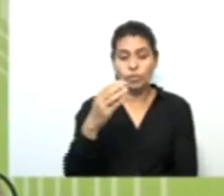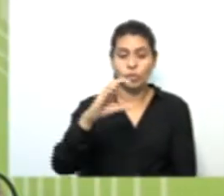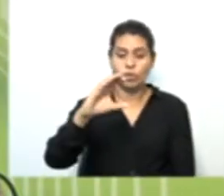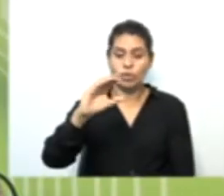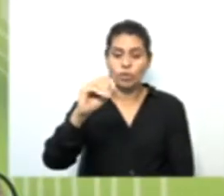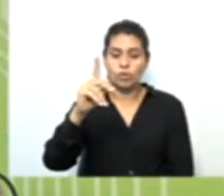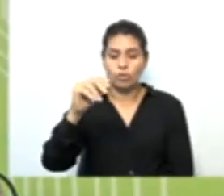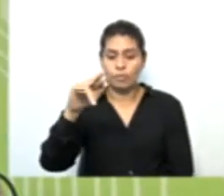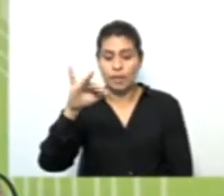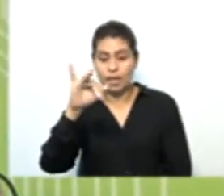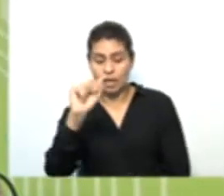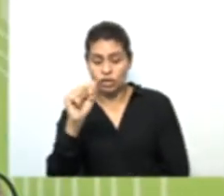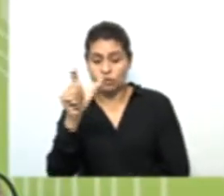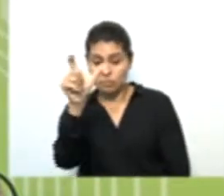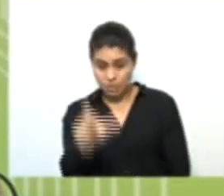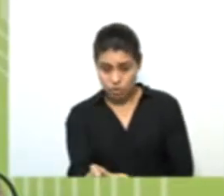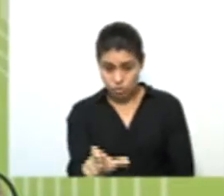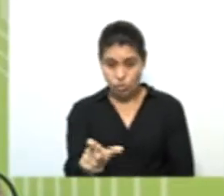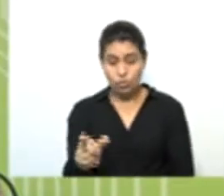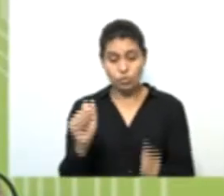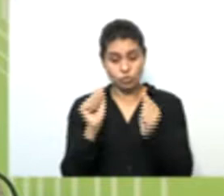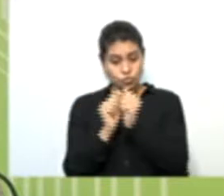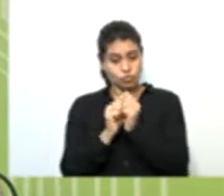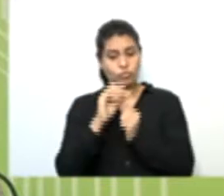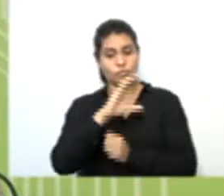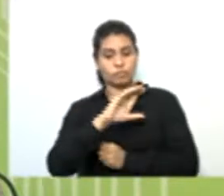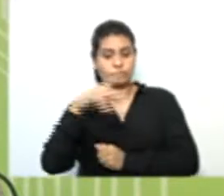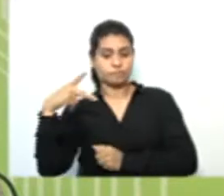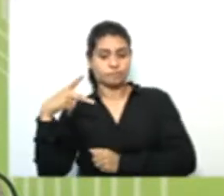cooperativa. Por exemplo, se você está sendo cooperado numa